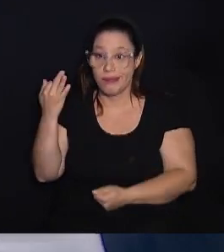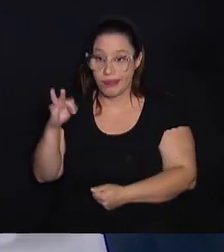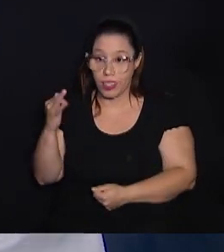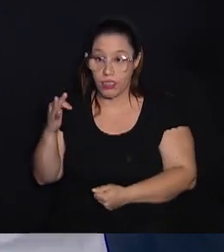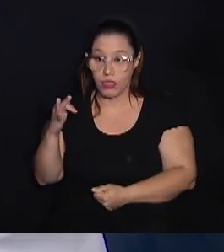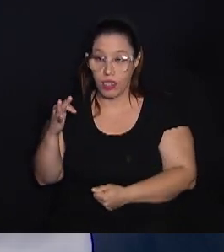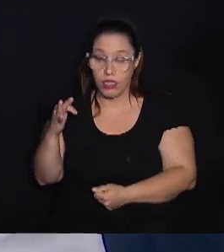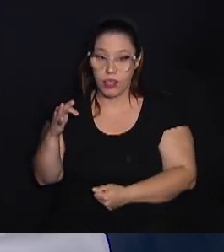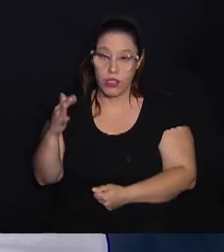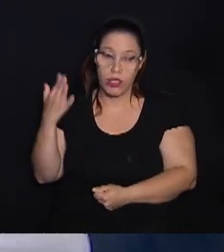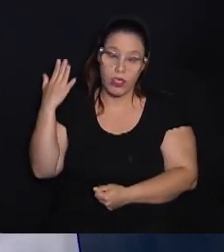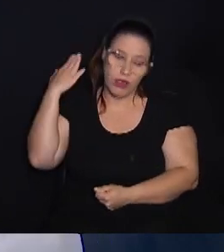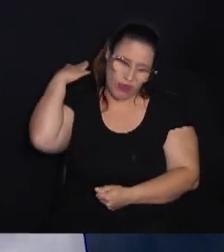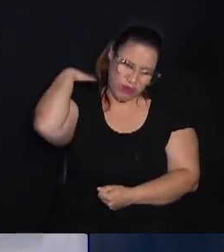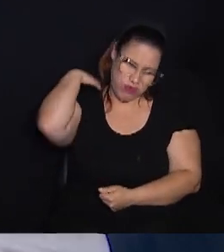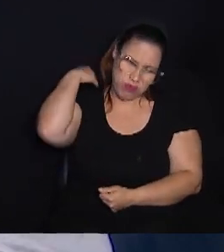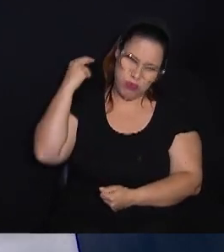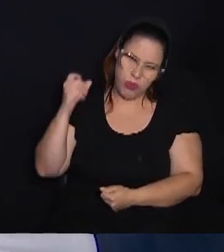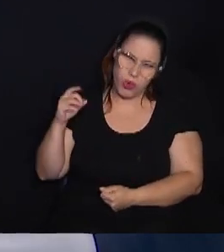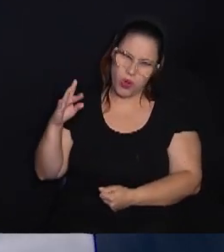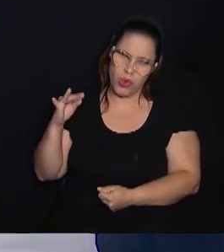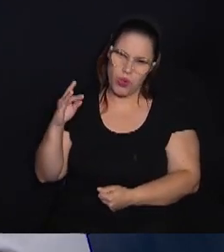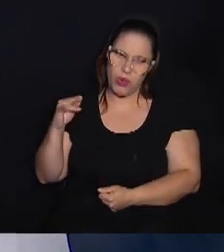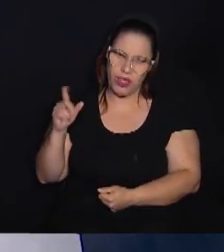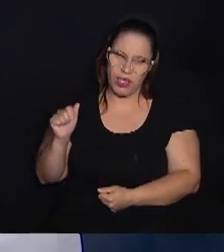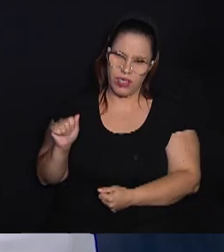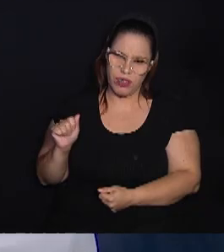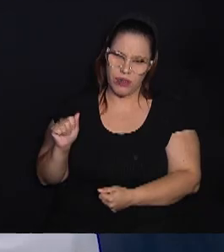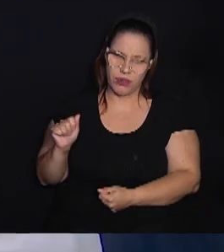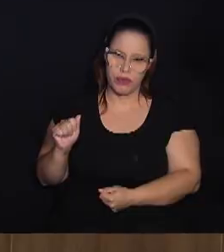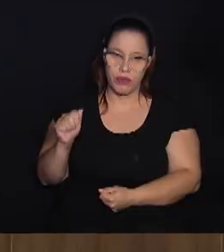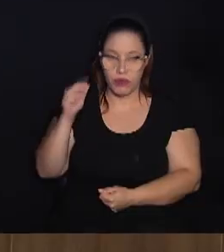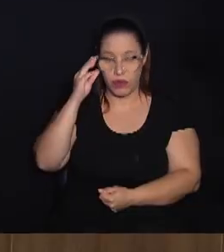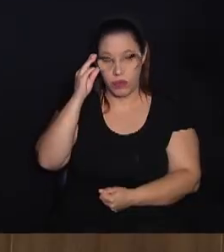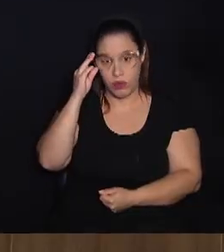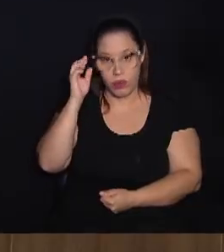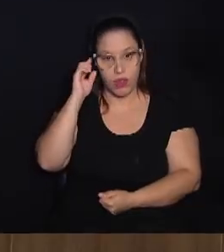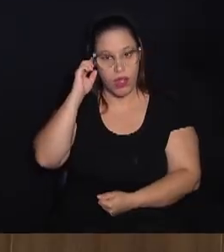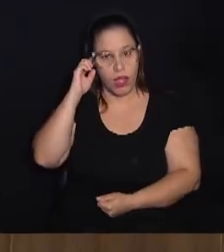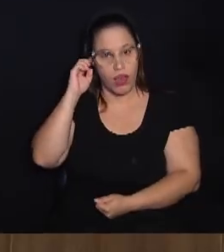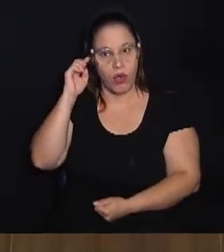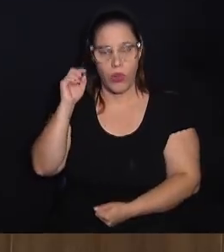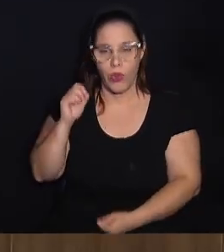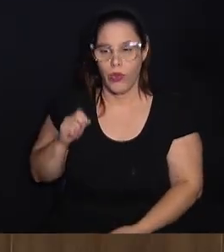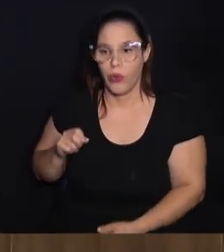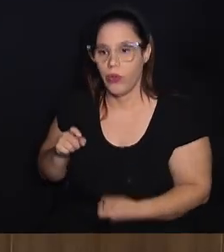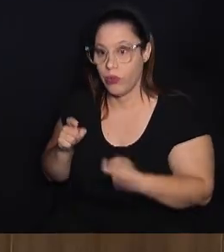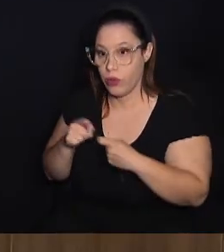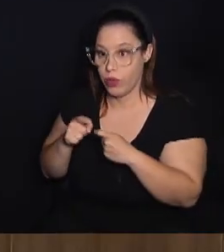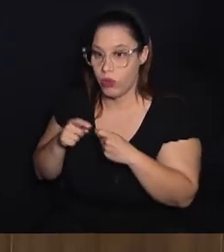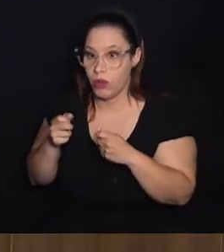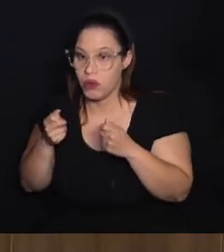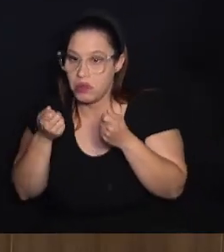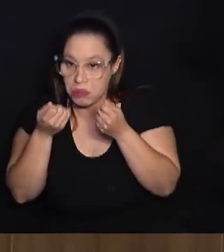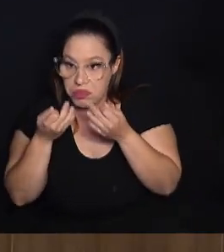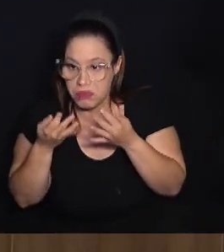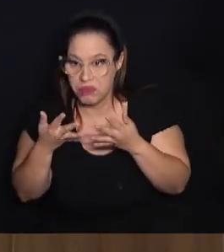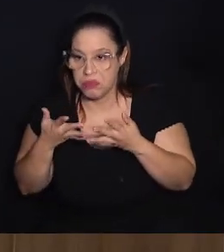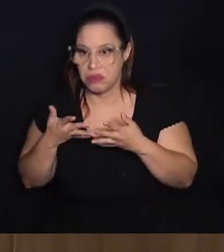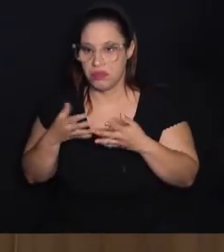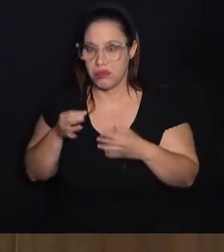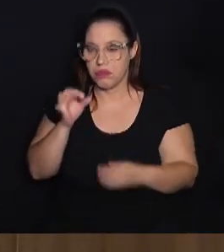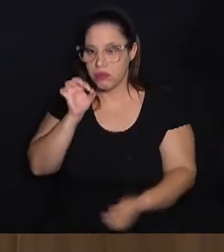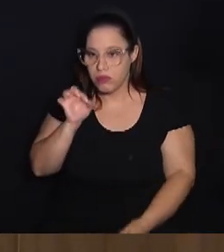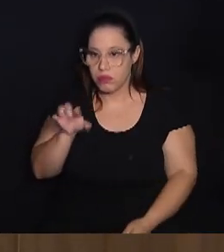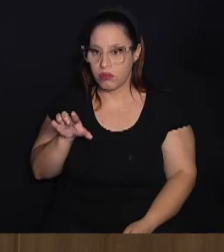para dores e desconfortos na coluna, principalmente na época do frio. Ulisses ainda sugere exercícios apropriados e